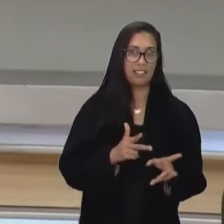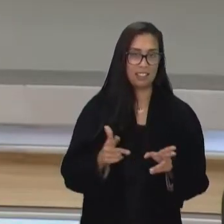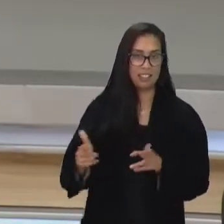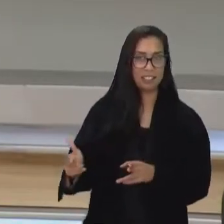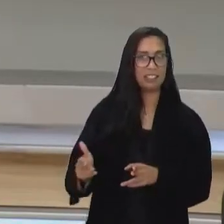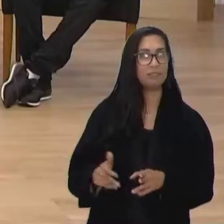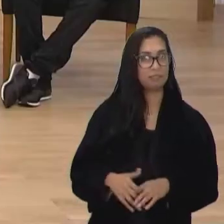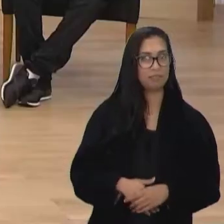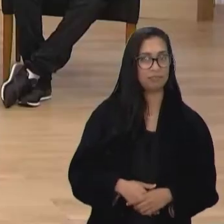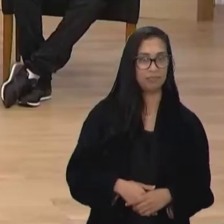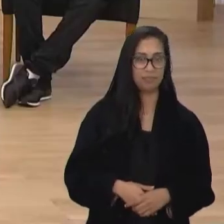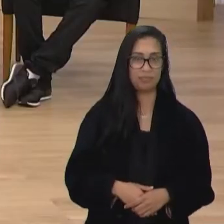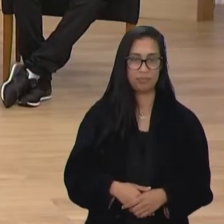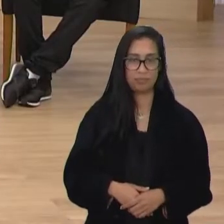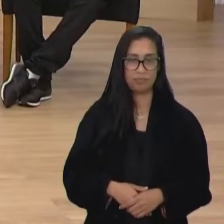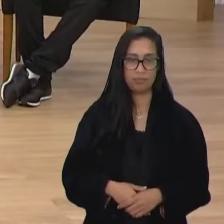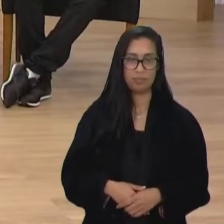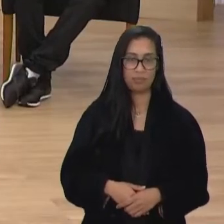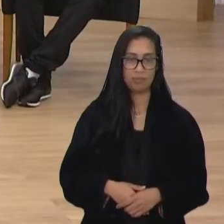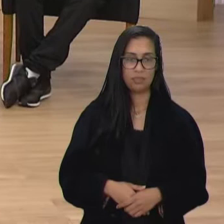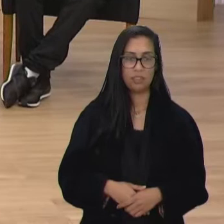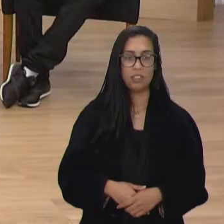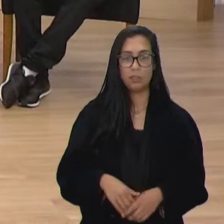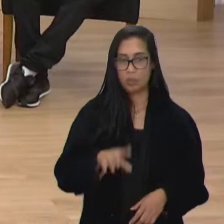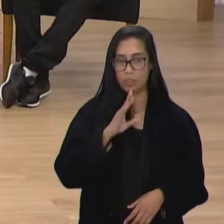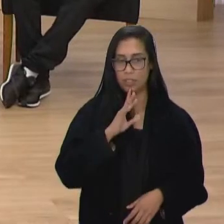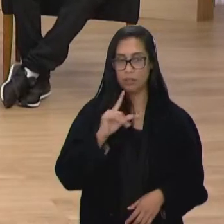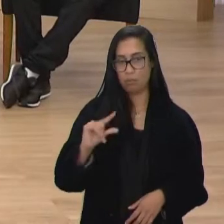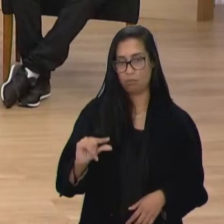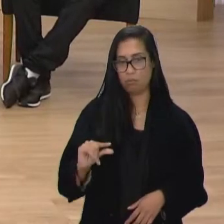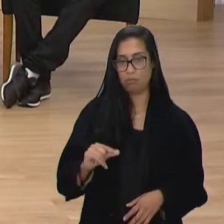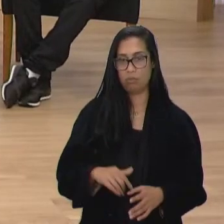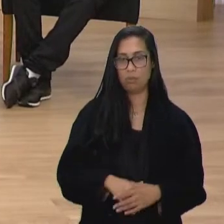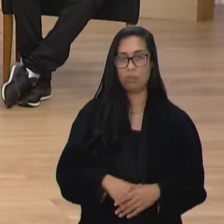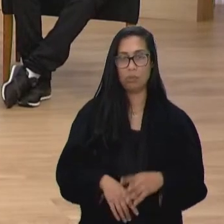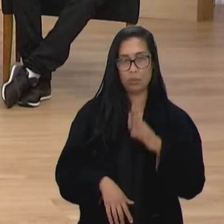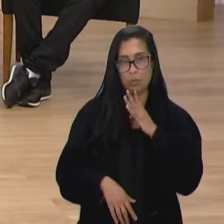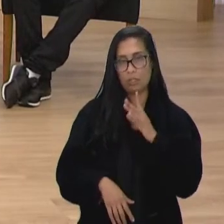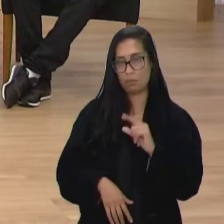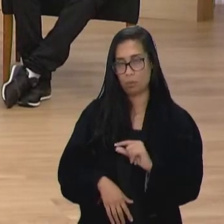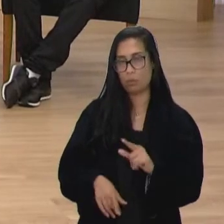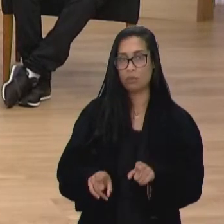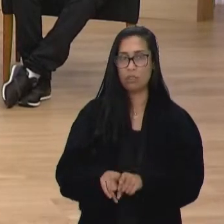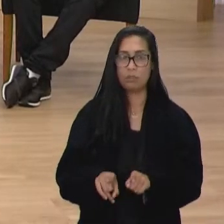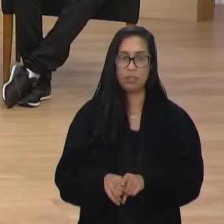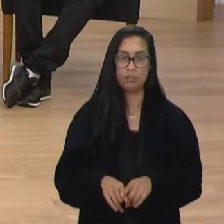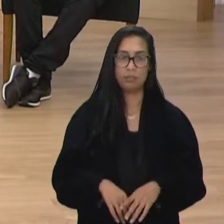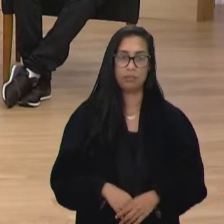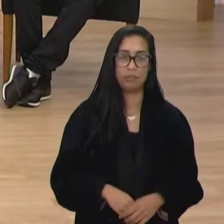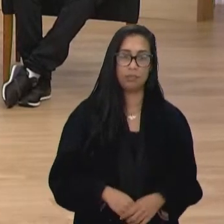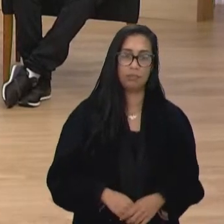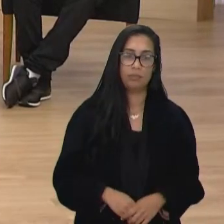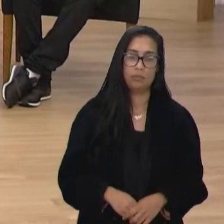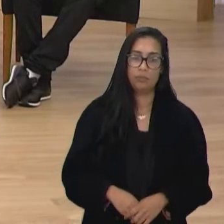não vai falar o nome? Eu conheci um pouquinho. Eu conheci um pouco, que eu joguei uma vez só. Ah,